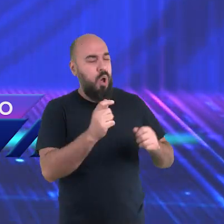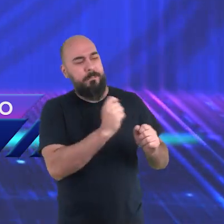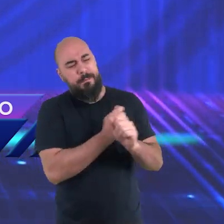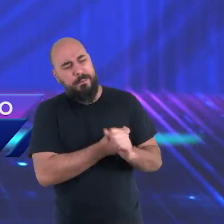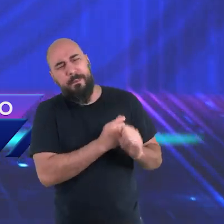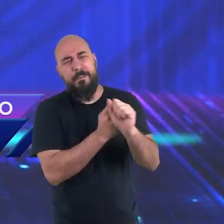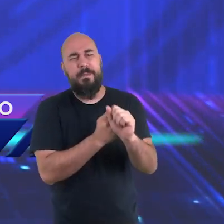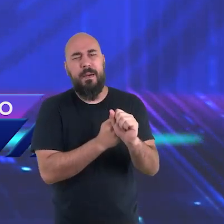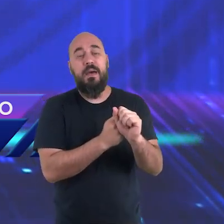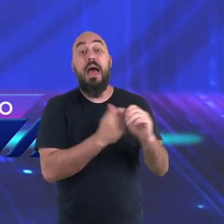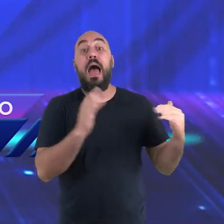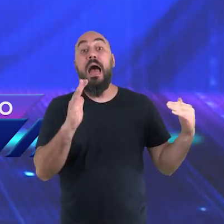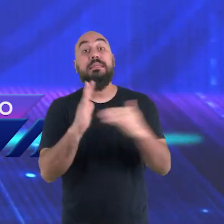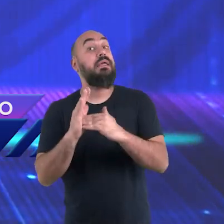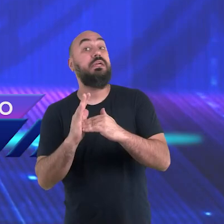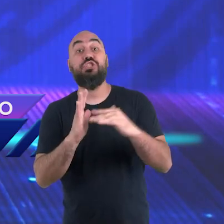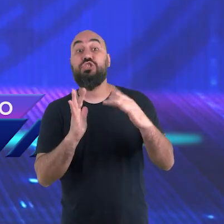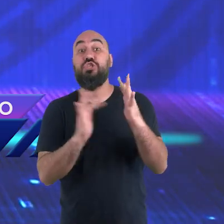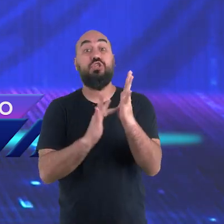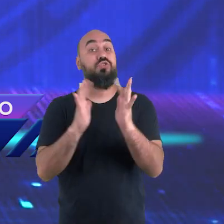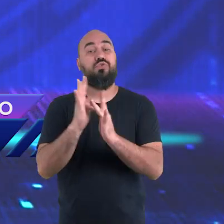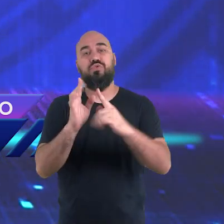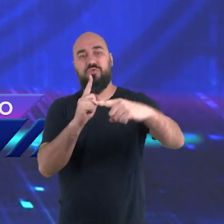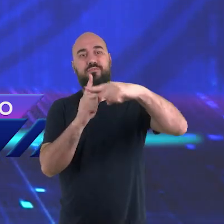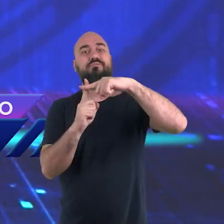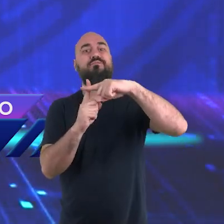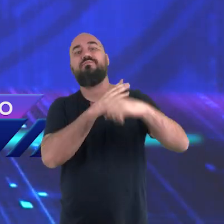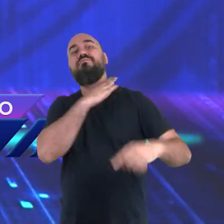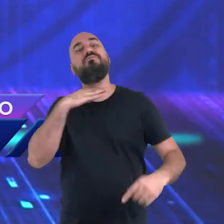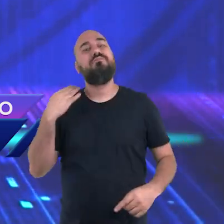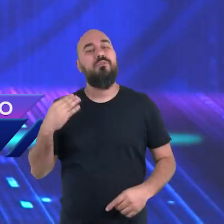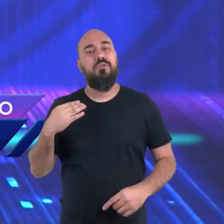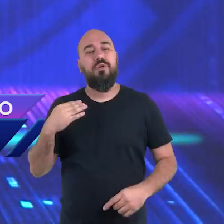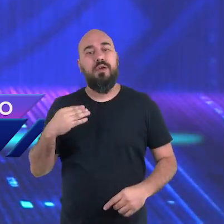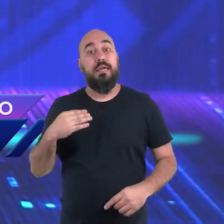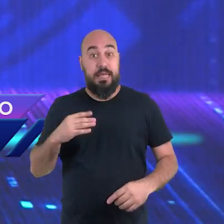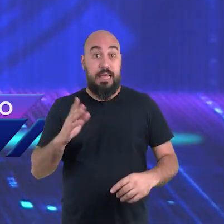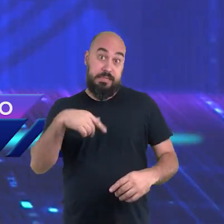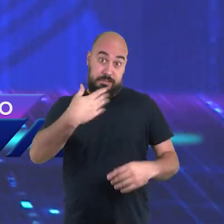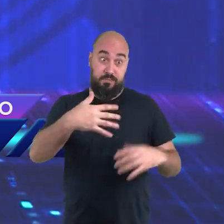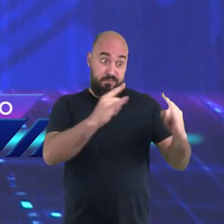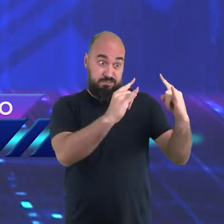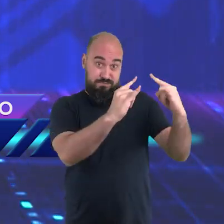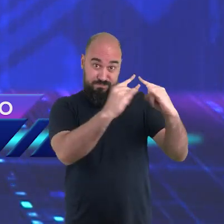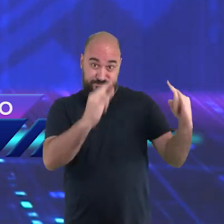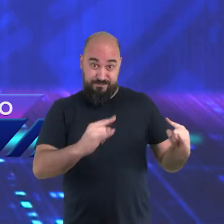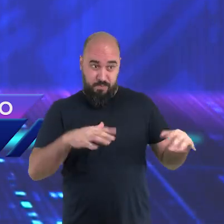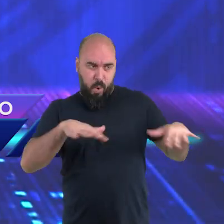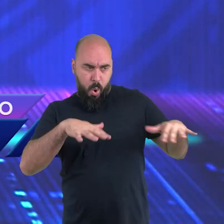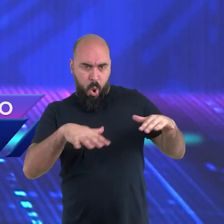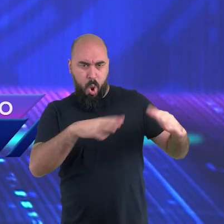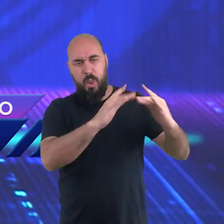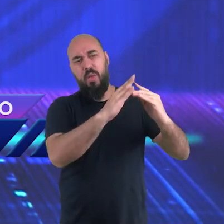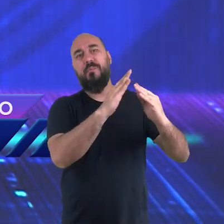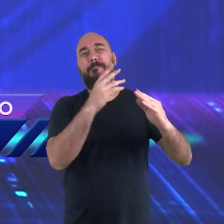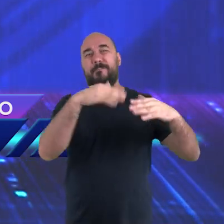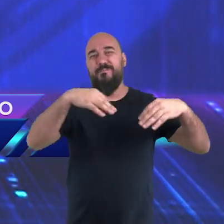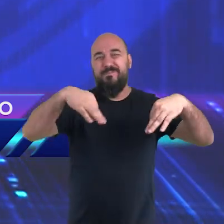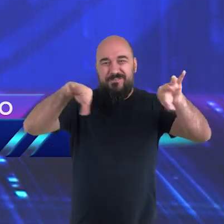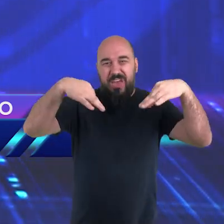santuário que perdeu sua função, quando esse véu se rasga, Deus estava dizendo, agora o que vai acontecer no plano